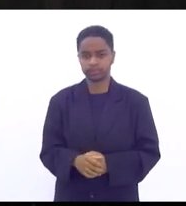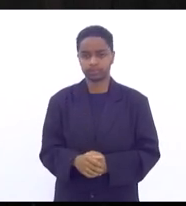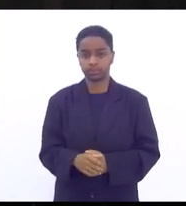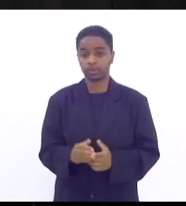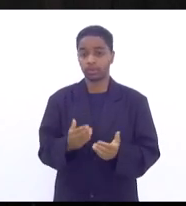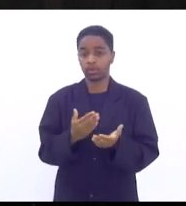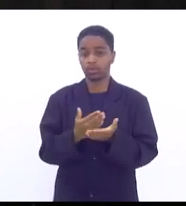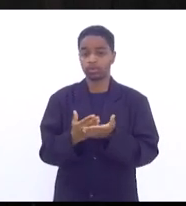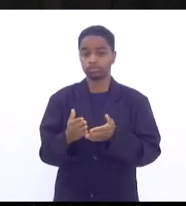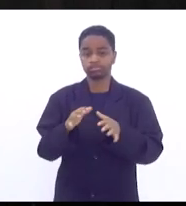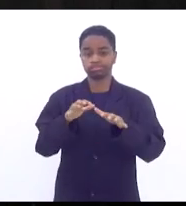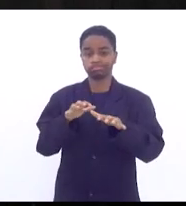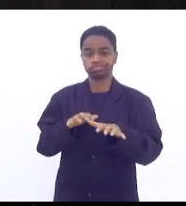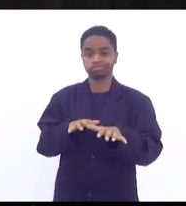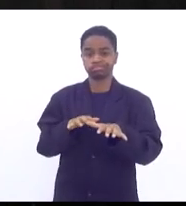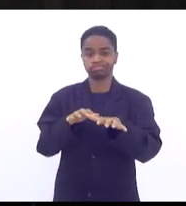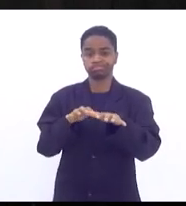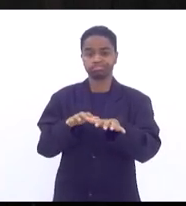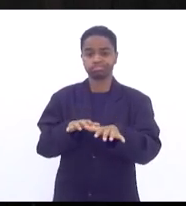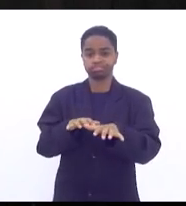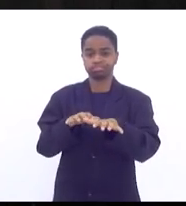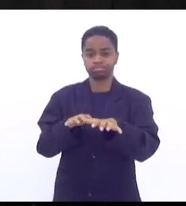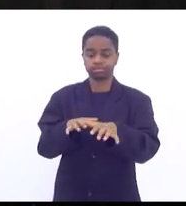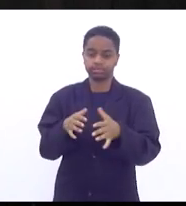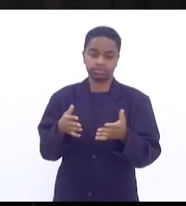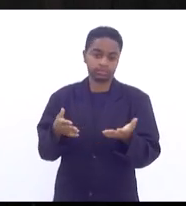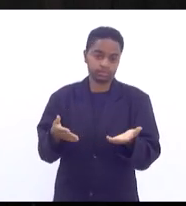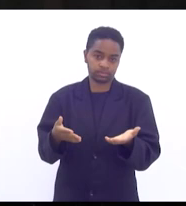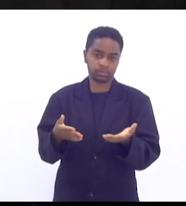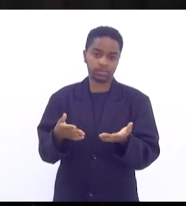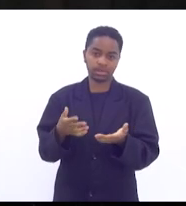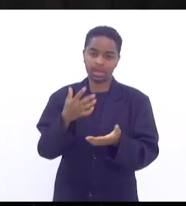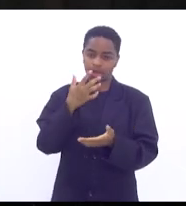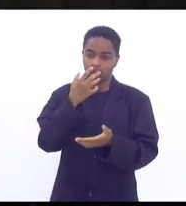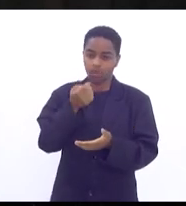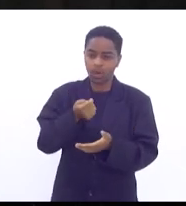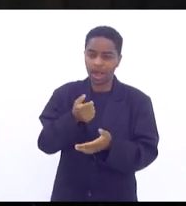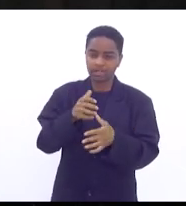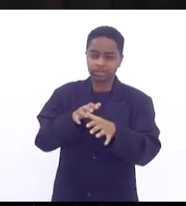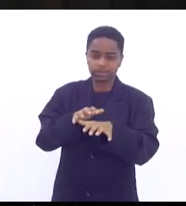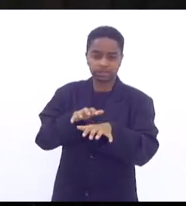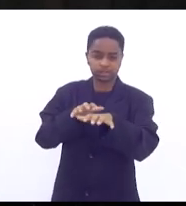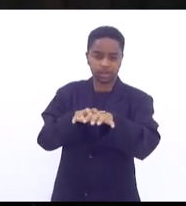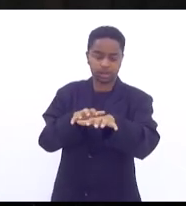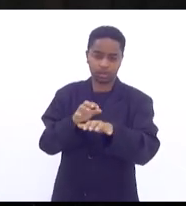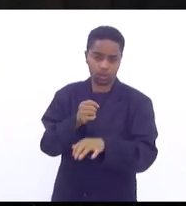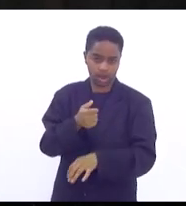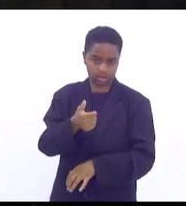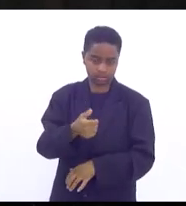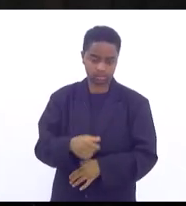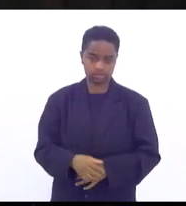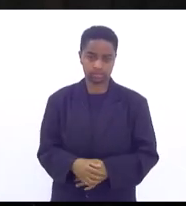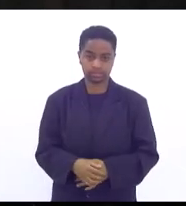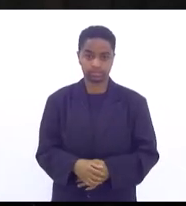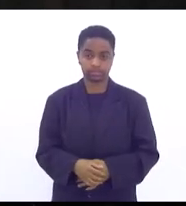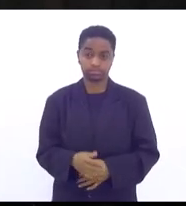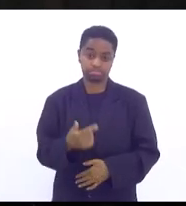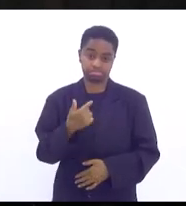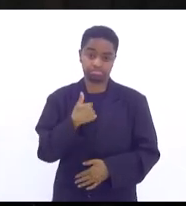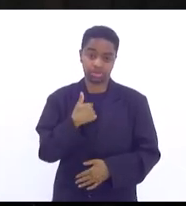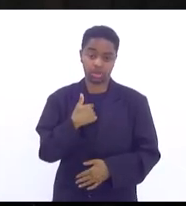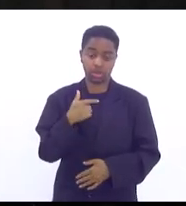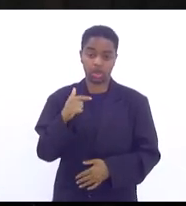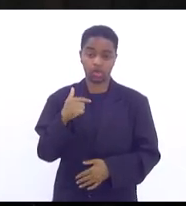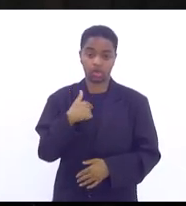uma retenção dos automóveis, né? Assim, ameaçando o engarrafamento. Eu diminuí a marcha do